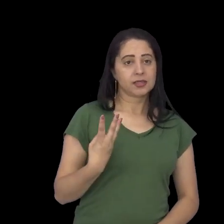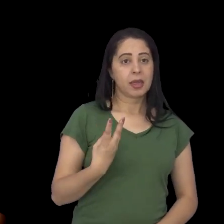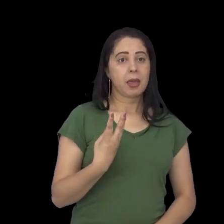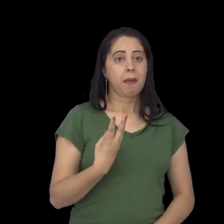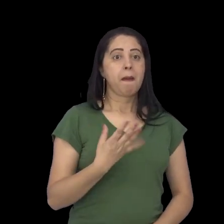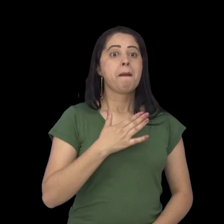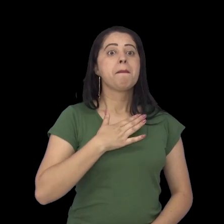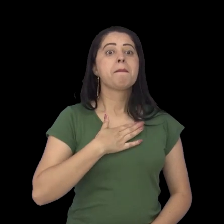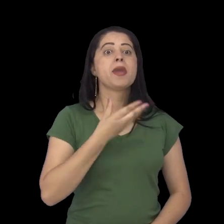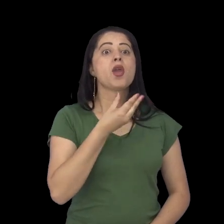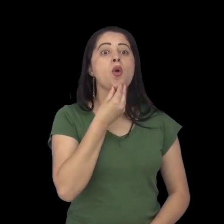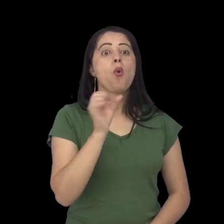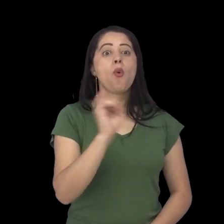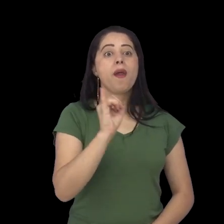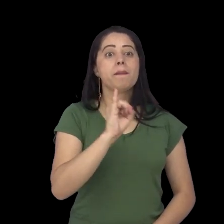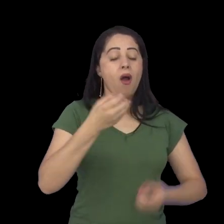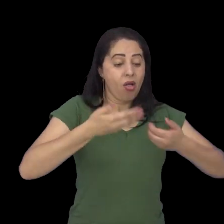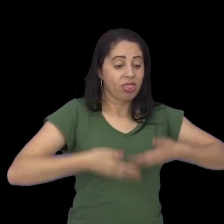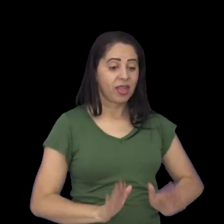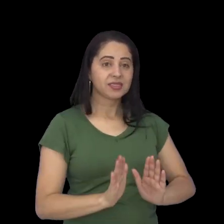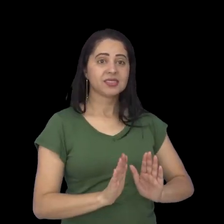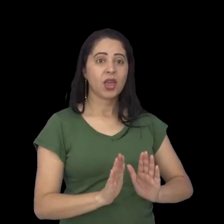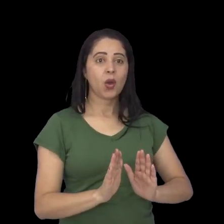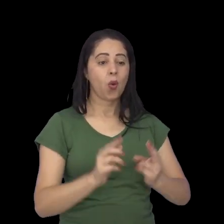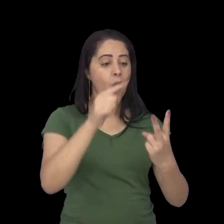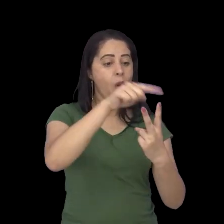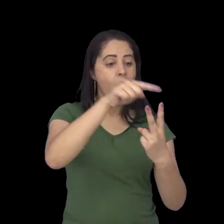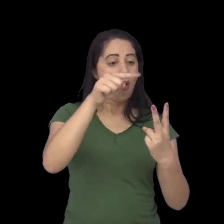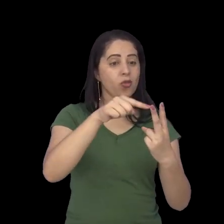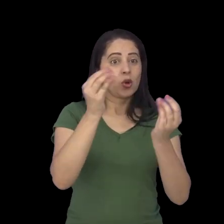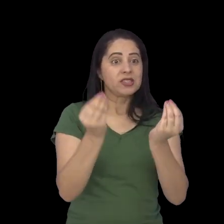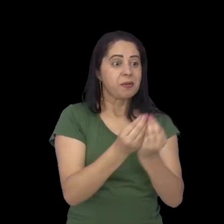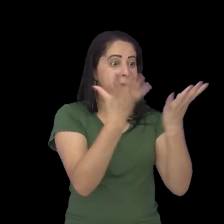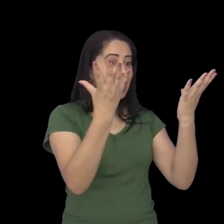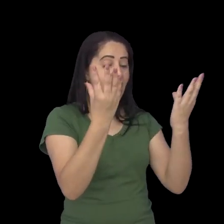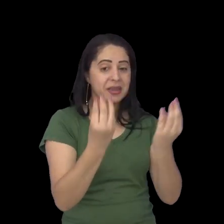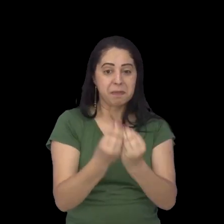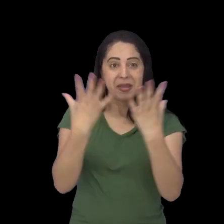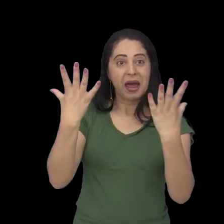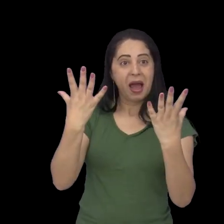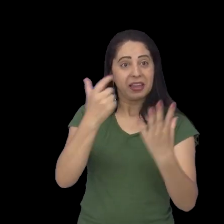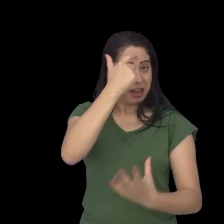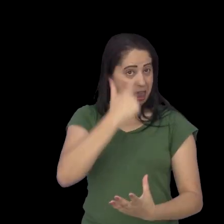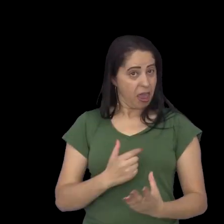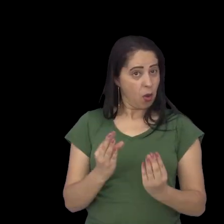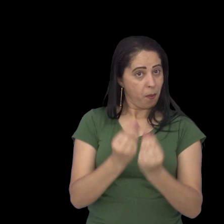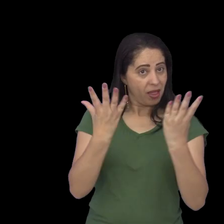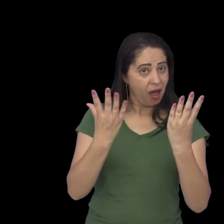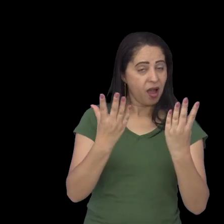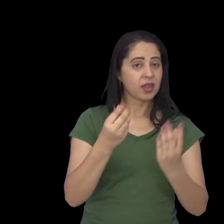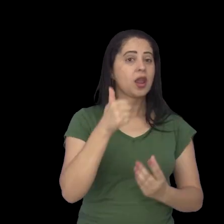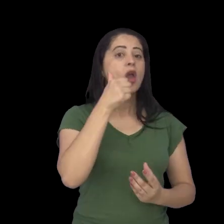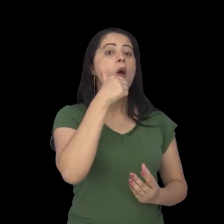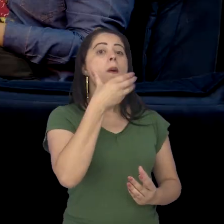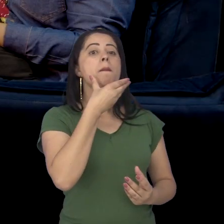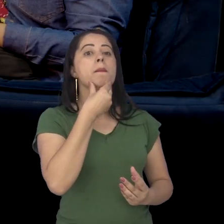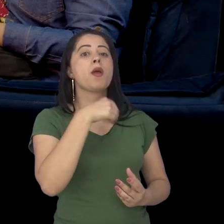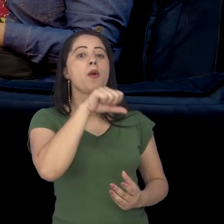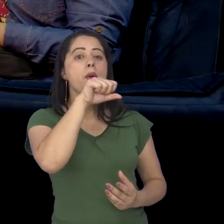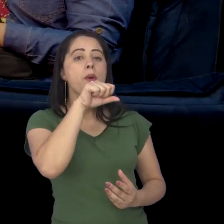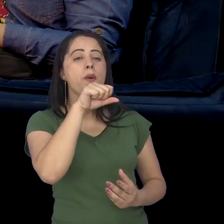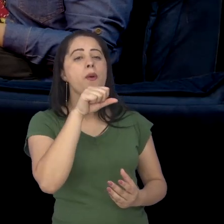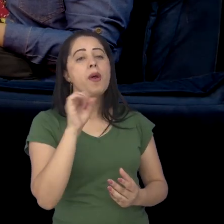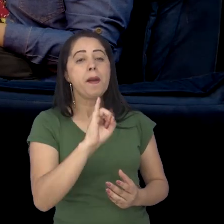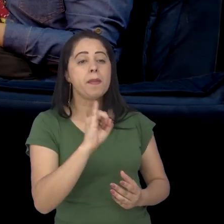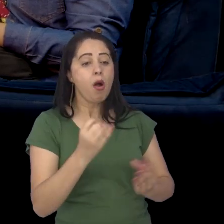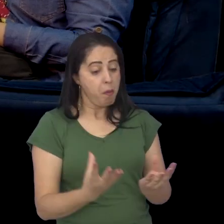meu irmão nasceu. Então, veio o segundo milagre da minha mãe depois de 12 anos e né, alguns meses. E você ficou,